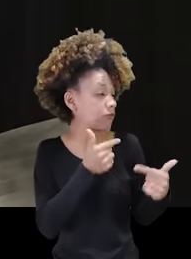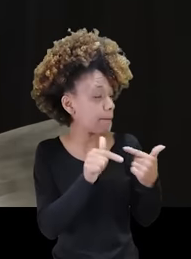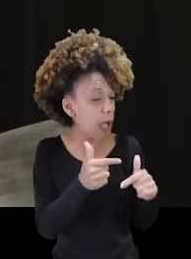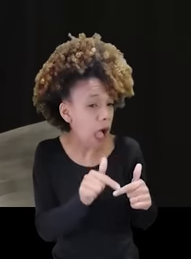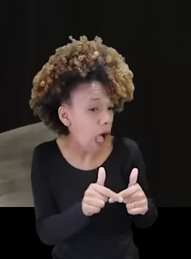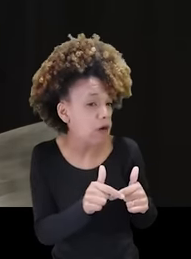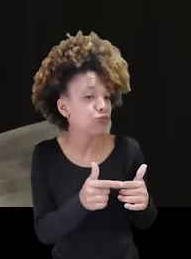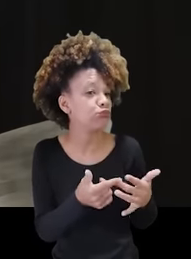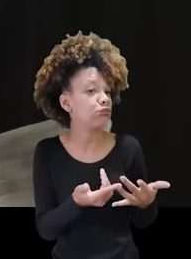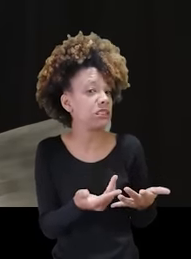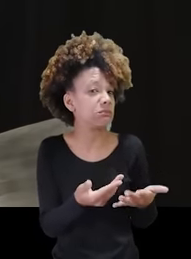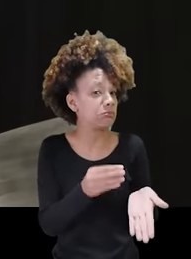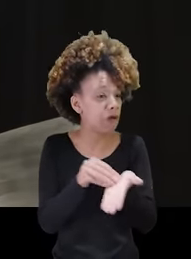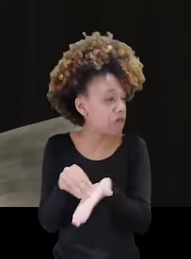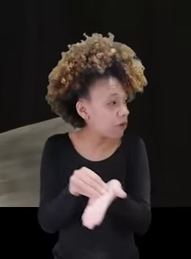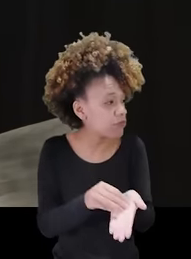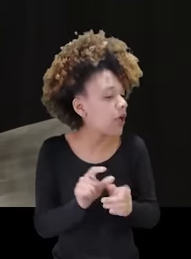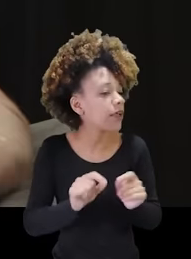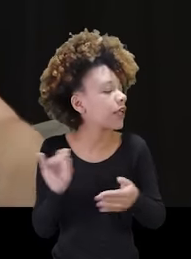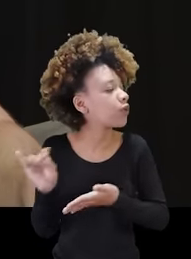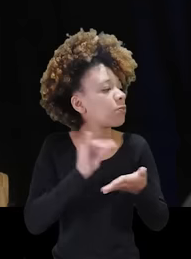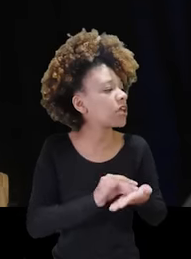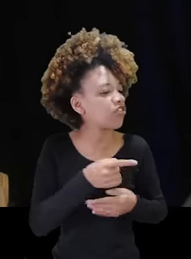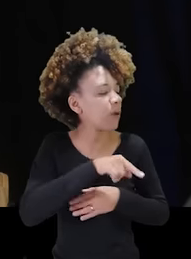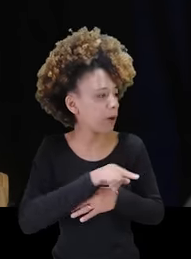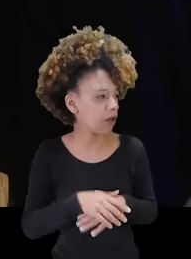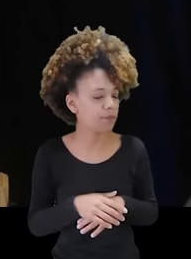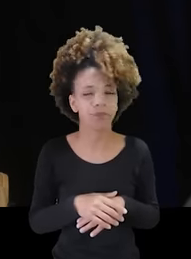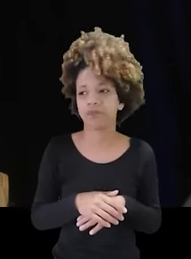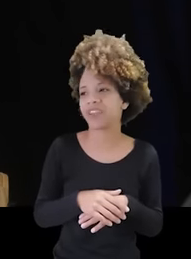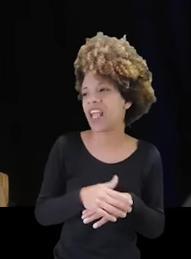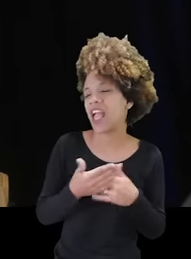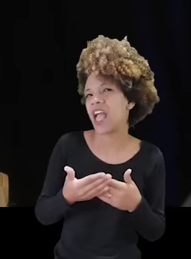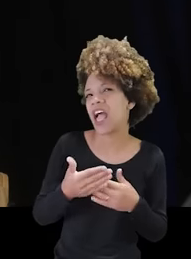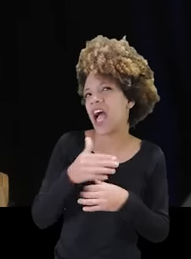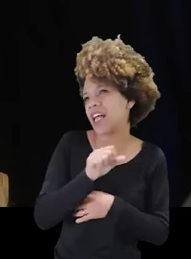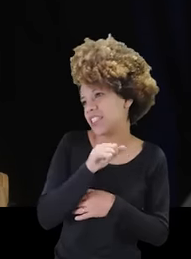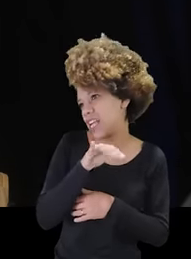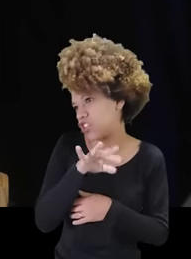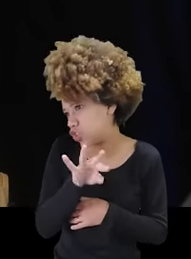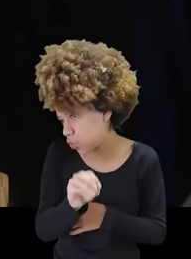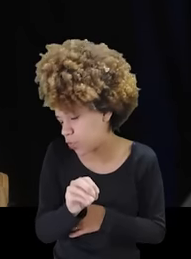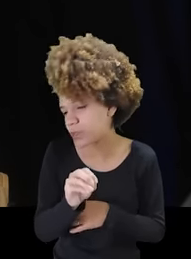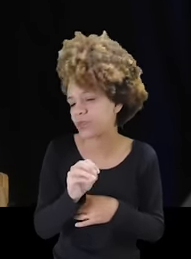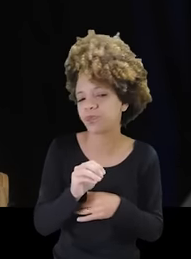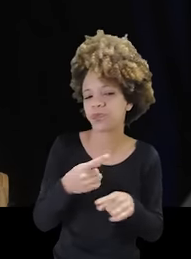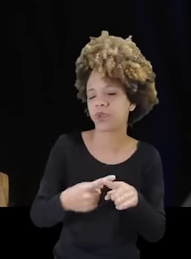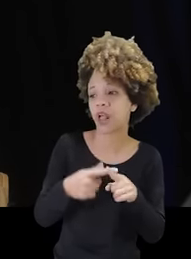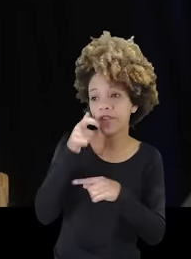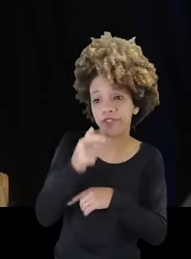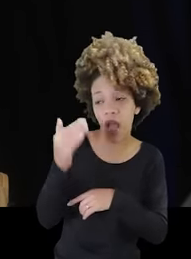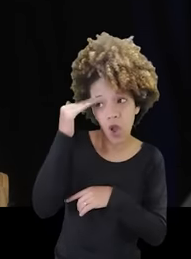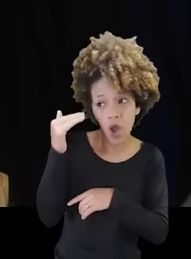aí ele fica numa situação defasada quem que é um imigrante que vai pra lá esse ferro acho que é o pessoal do sudeste asiático que eles vem a Coreia como